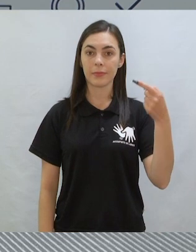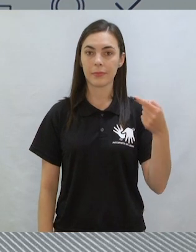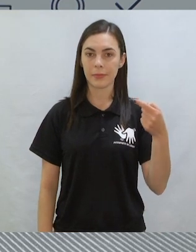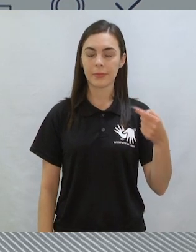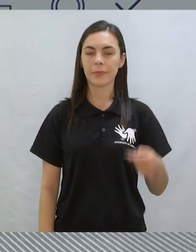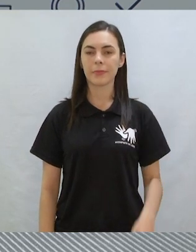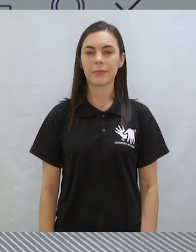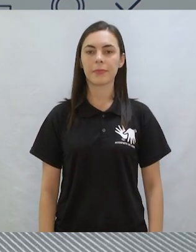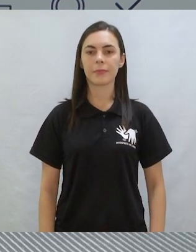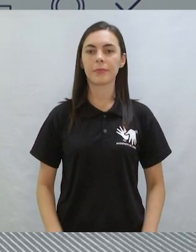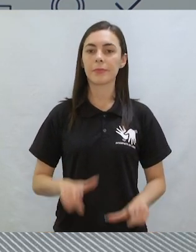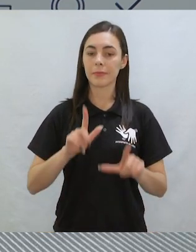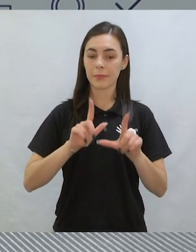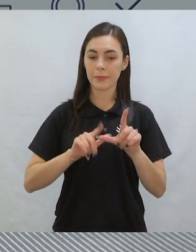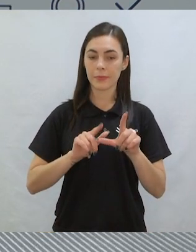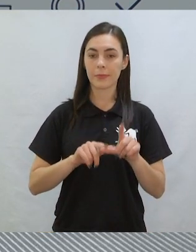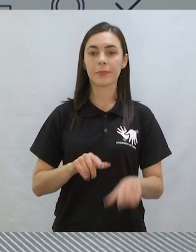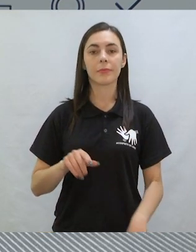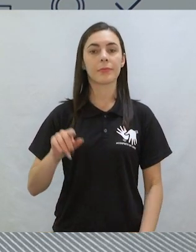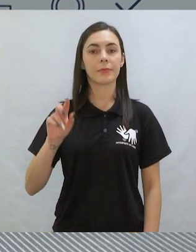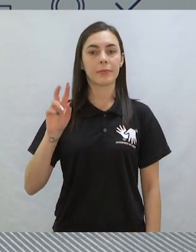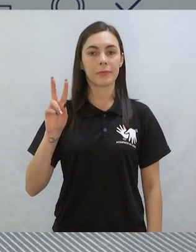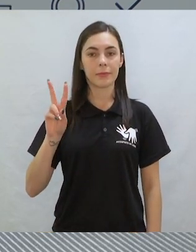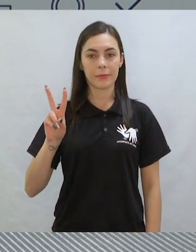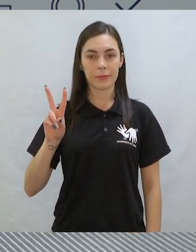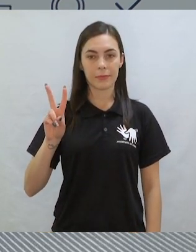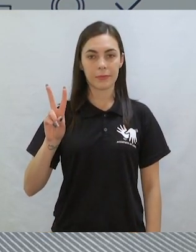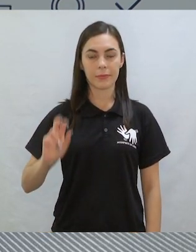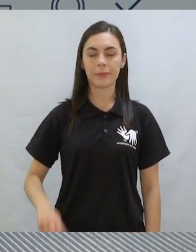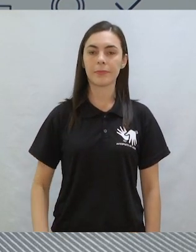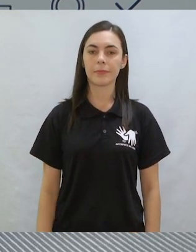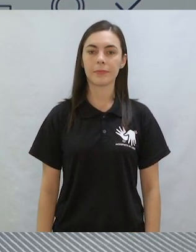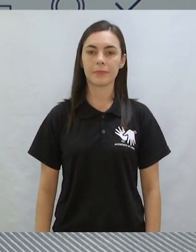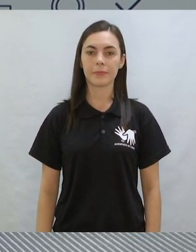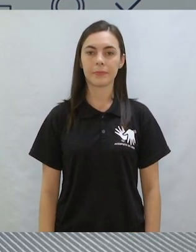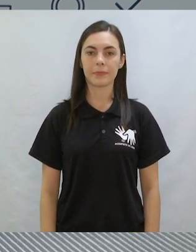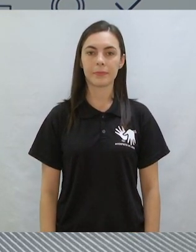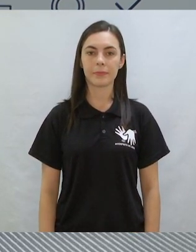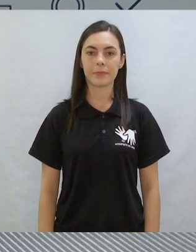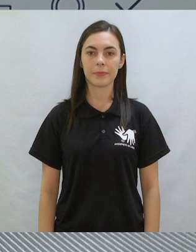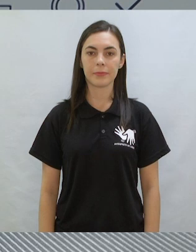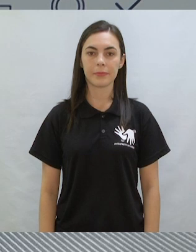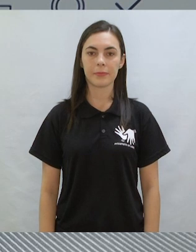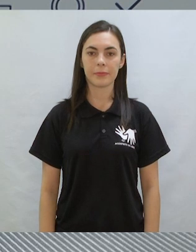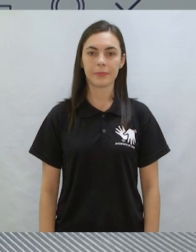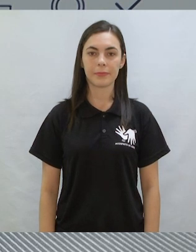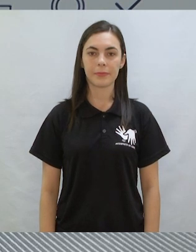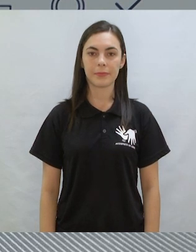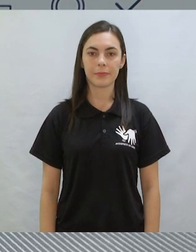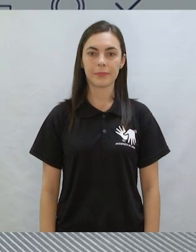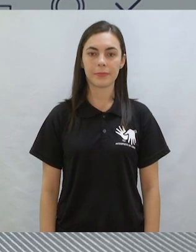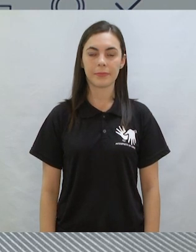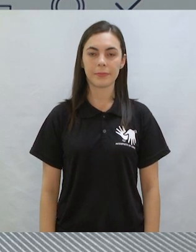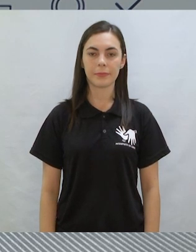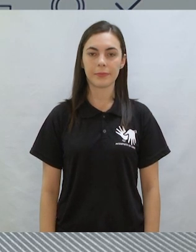Na sequência, eu preciso que você pegue a letra V.